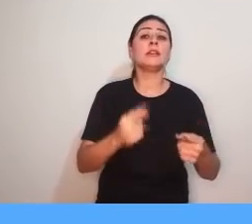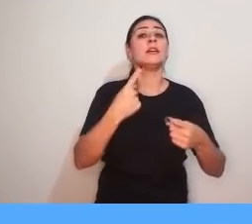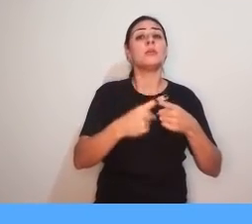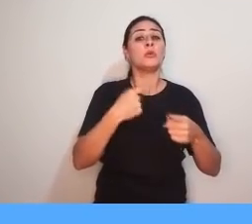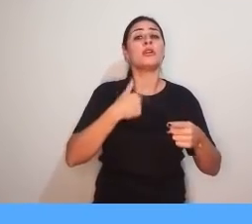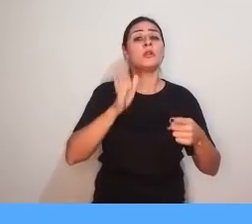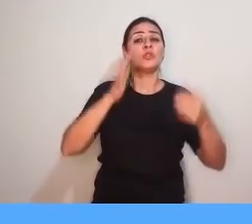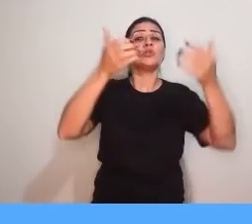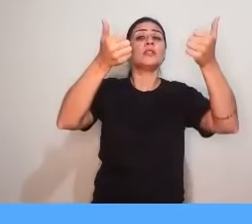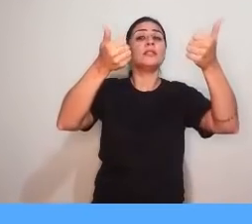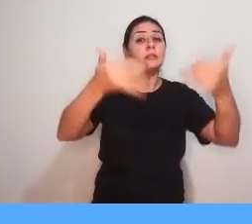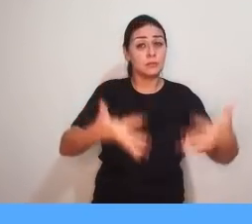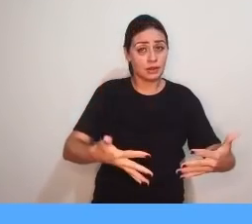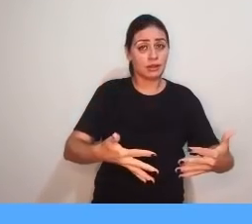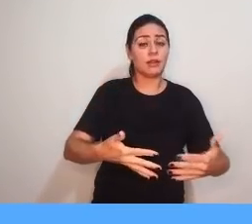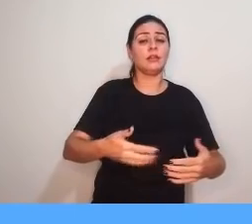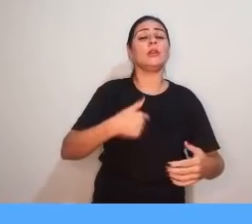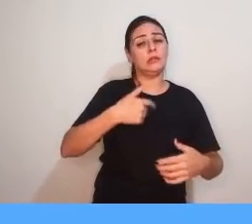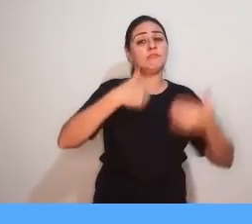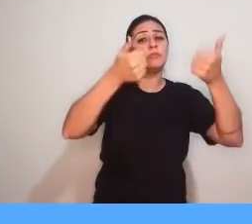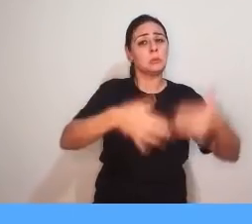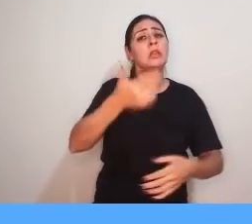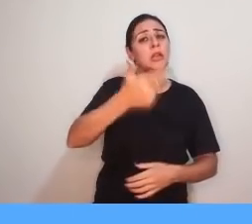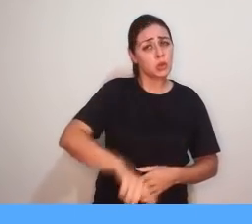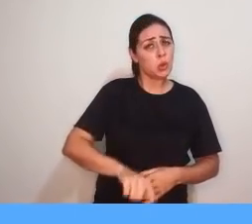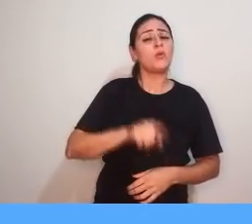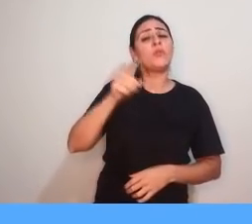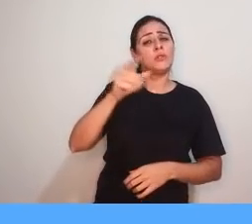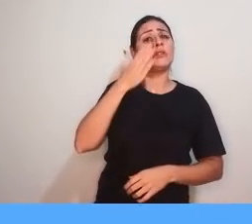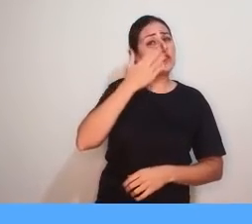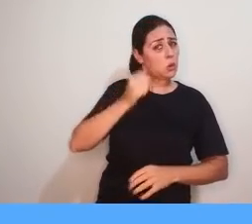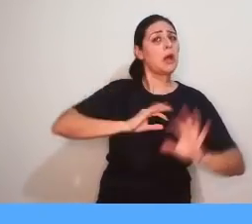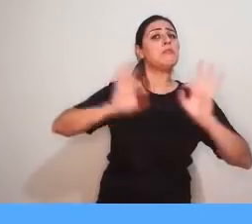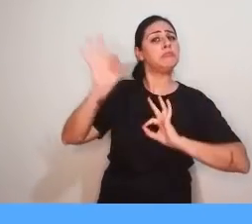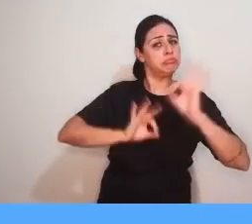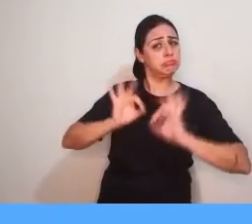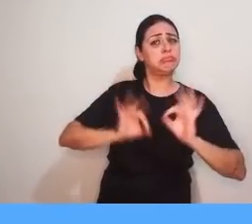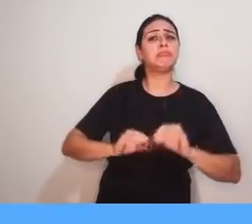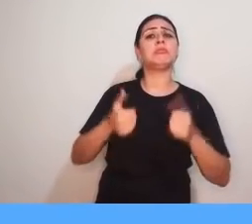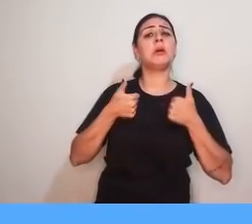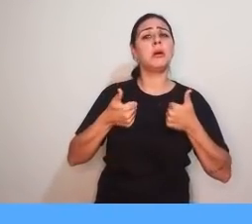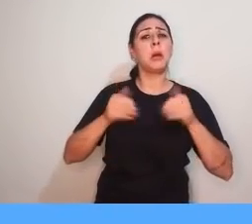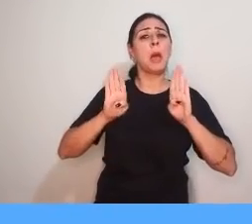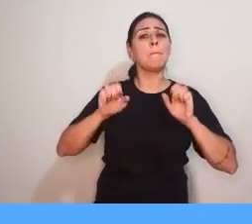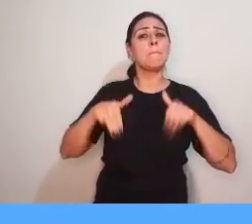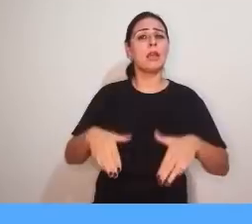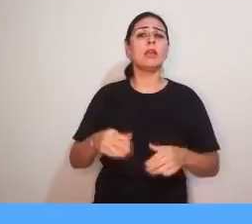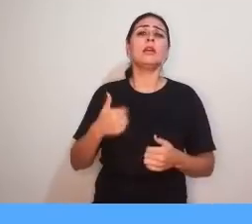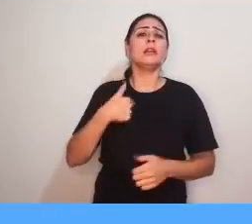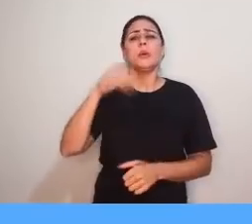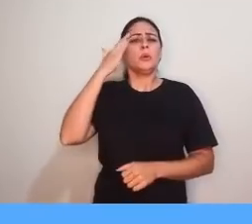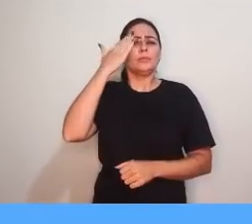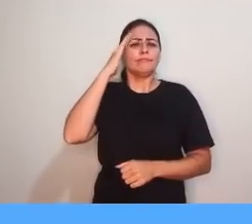uma vez, vocês estão muito bem organizados desse ponto de vista. Então, eu entendo que não há na cabeça dos professores